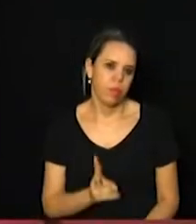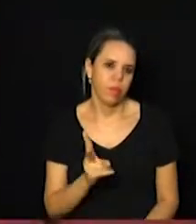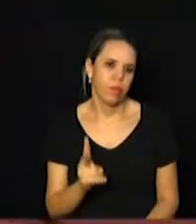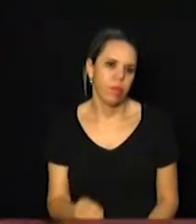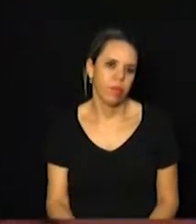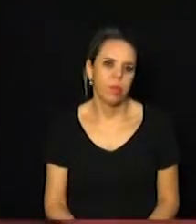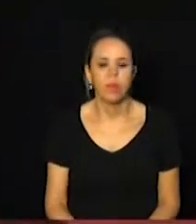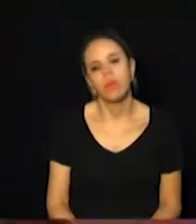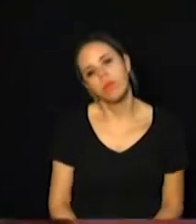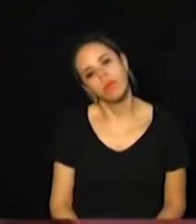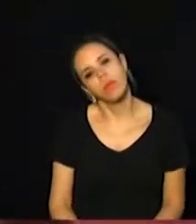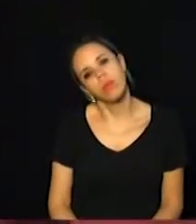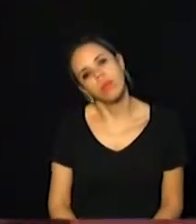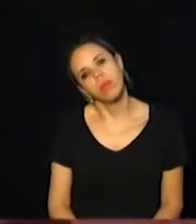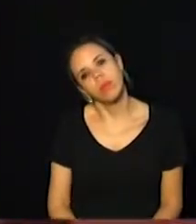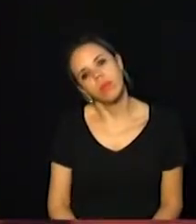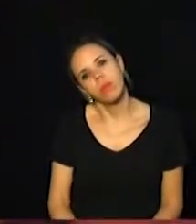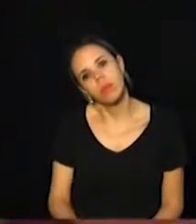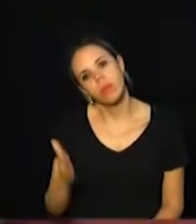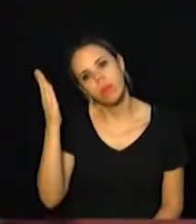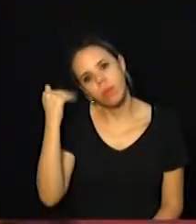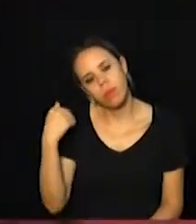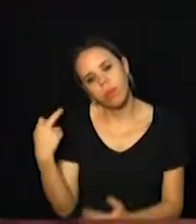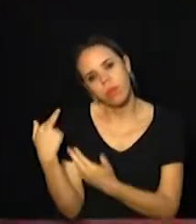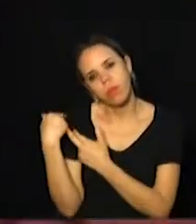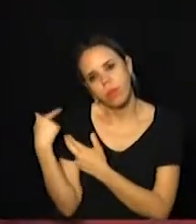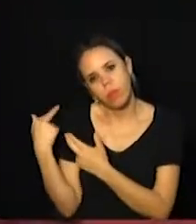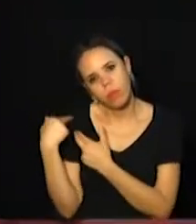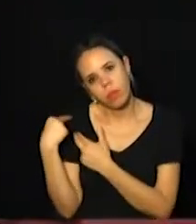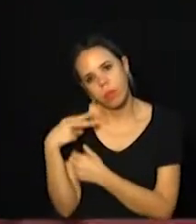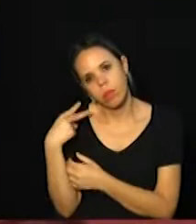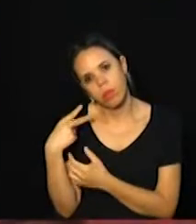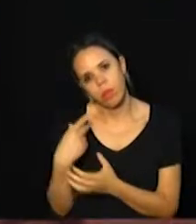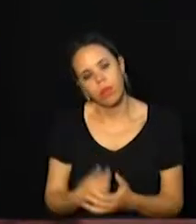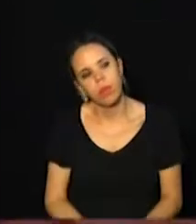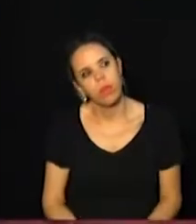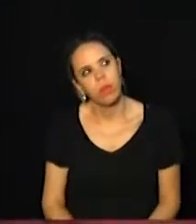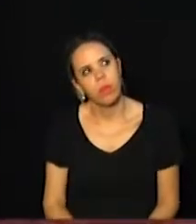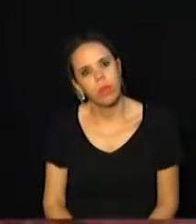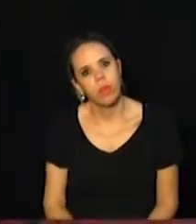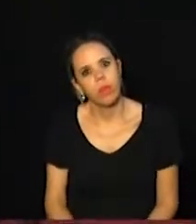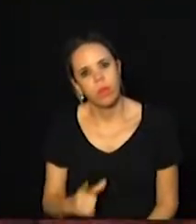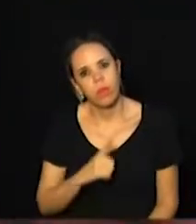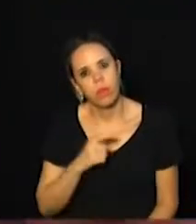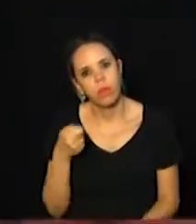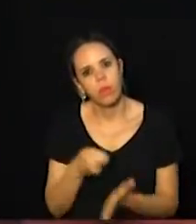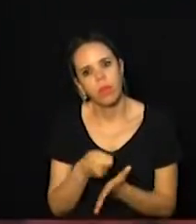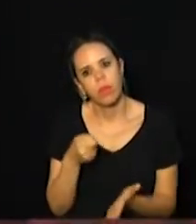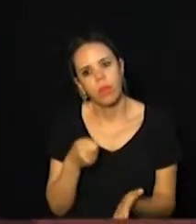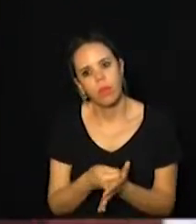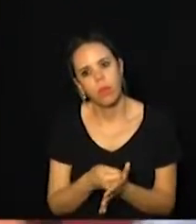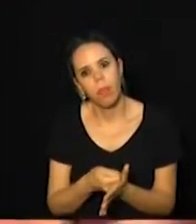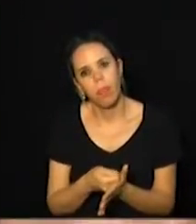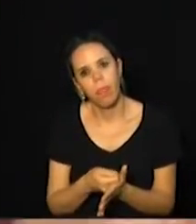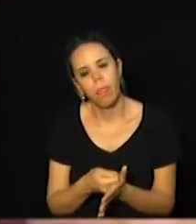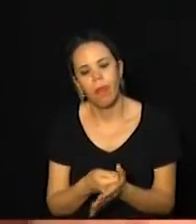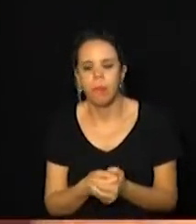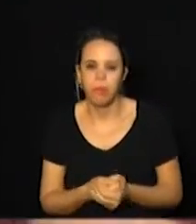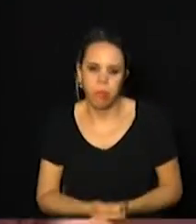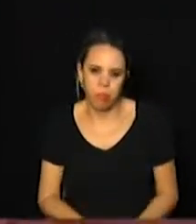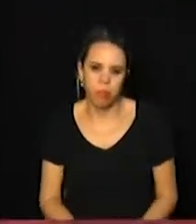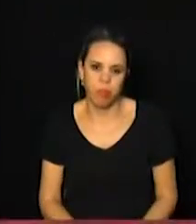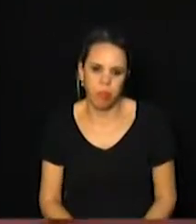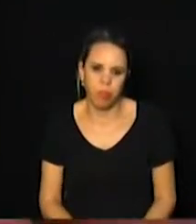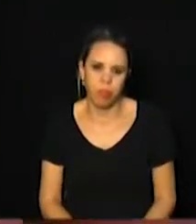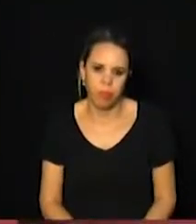continuidade um salve da nossa responsabilidade como parlamentar temos a obrigação temos obrigação